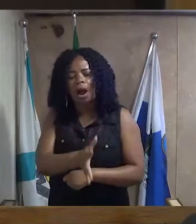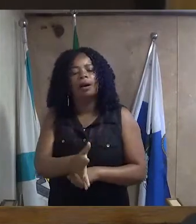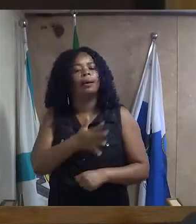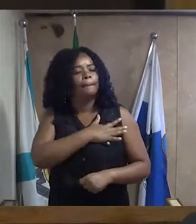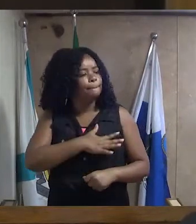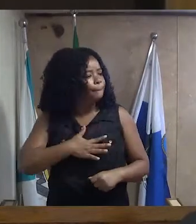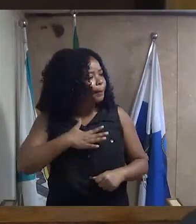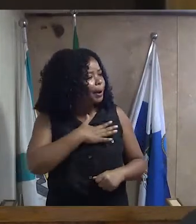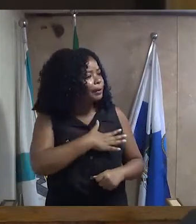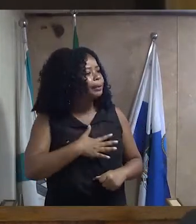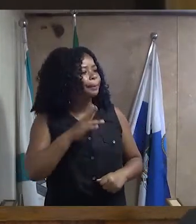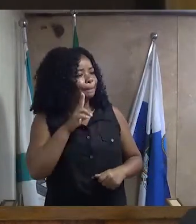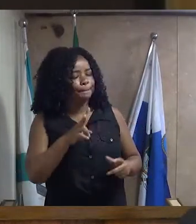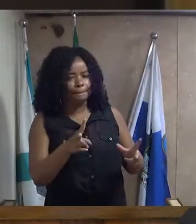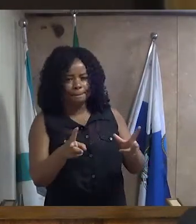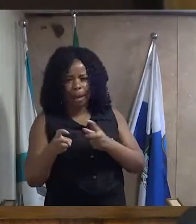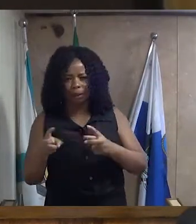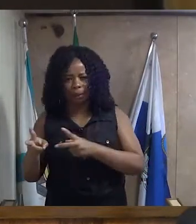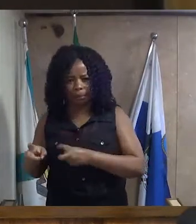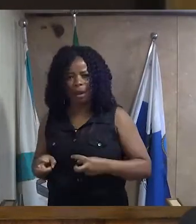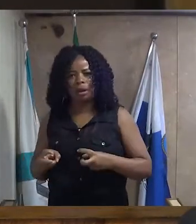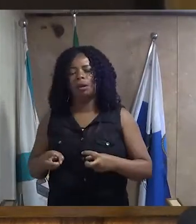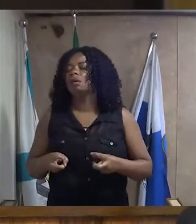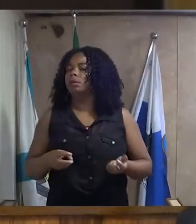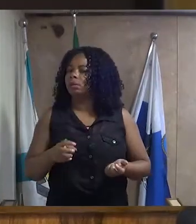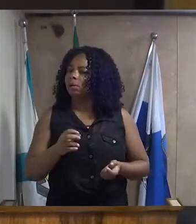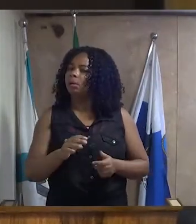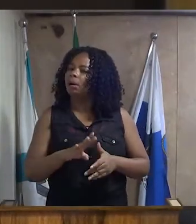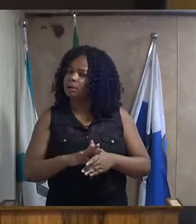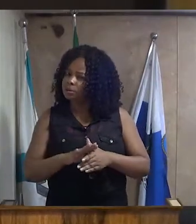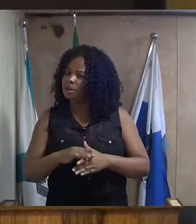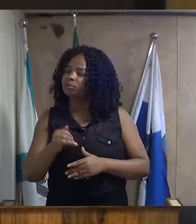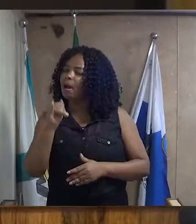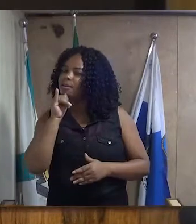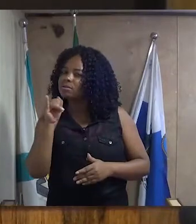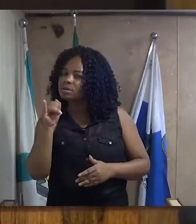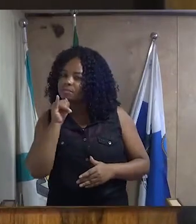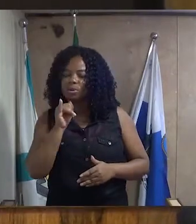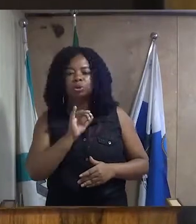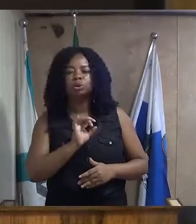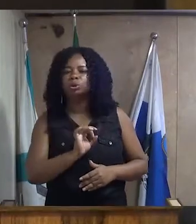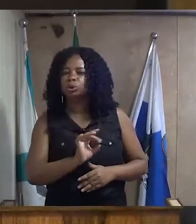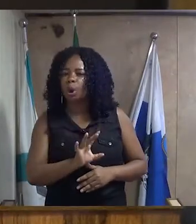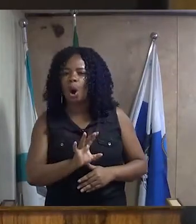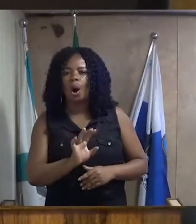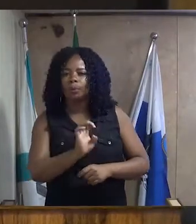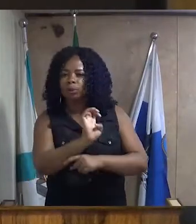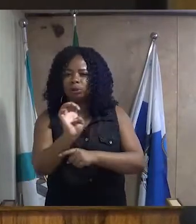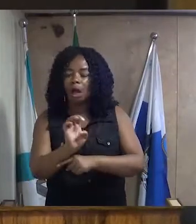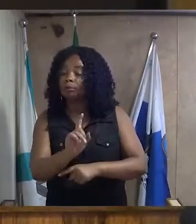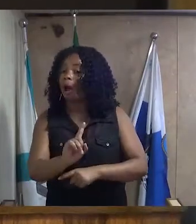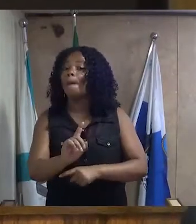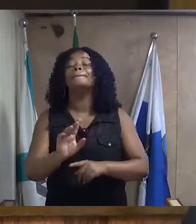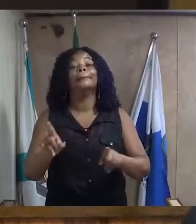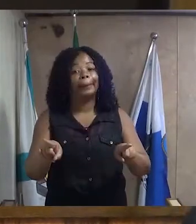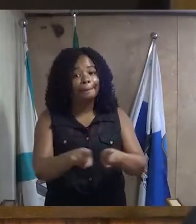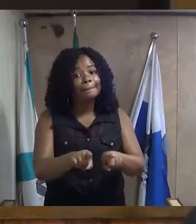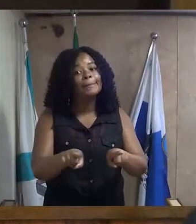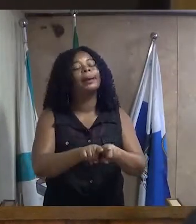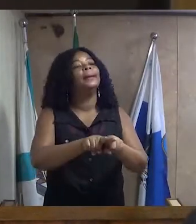que Duque de Caxias tem sido um exemplo, não só para o Estado, mas para o Brasil. O prefeito Washington